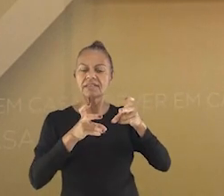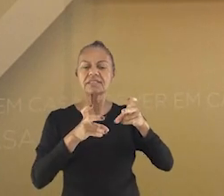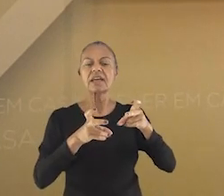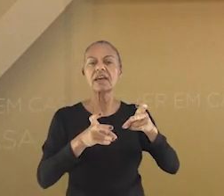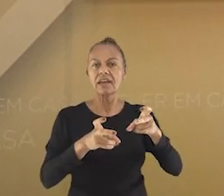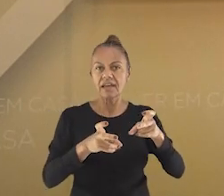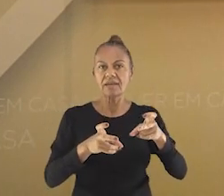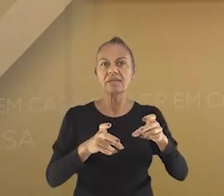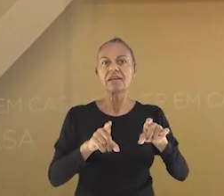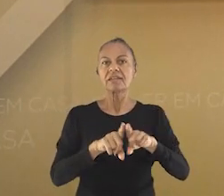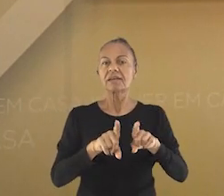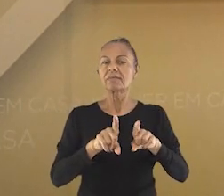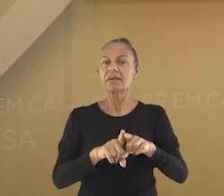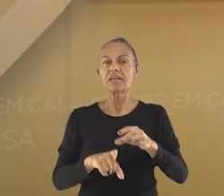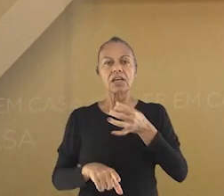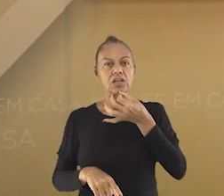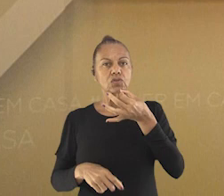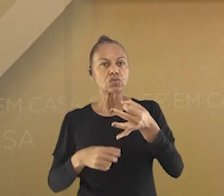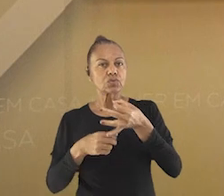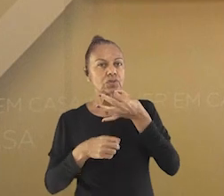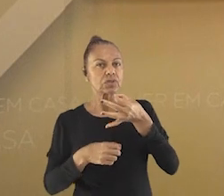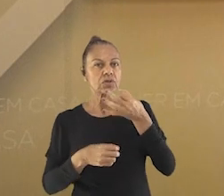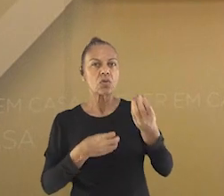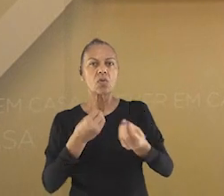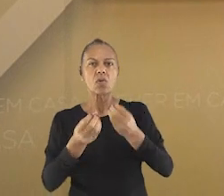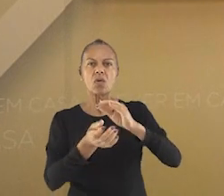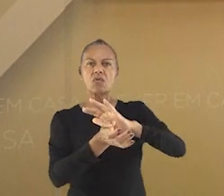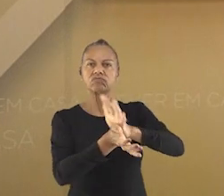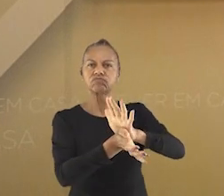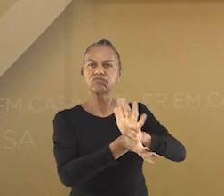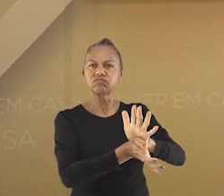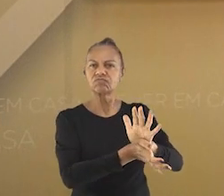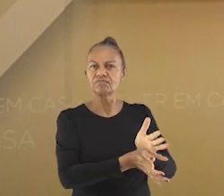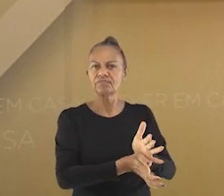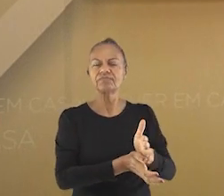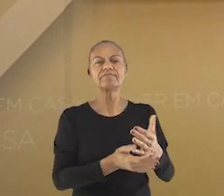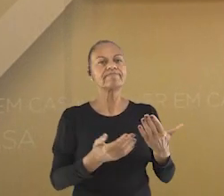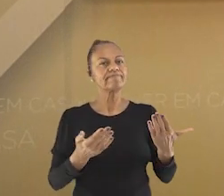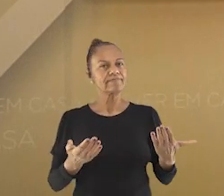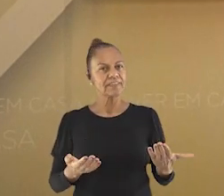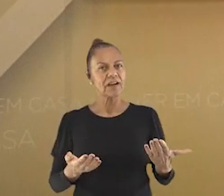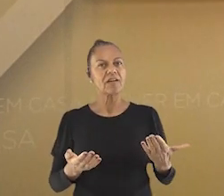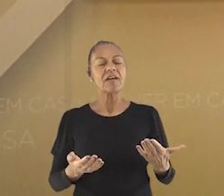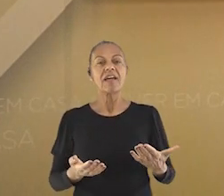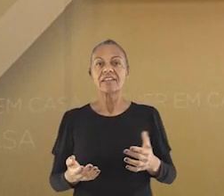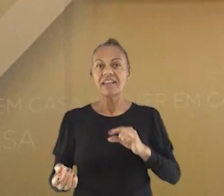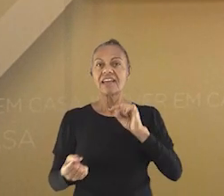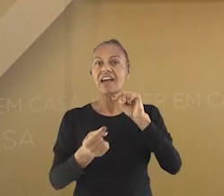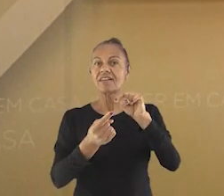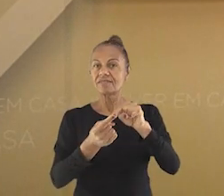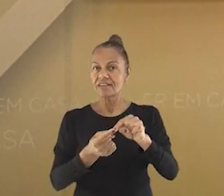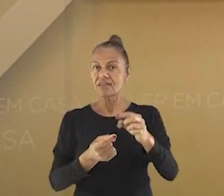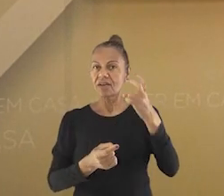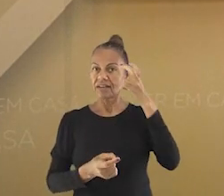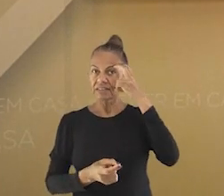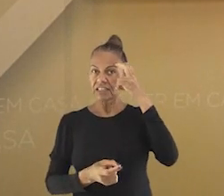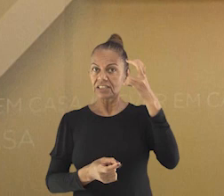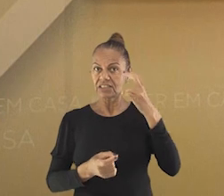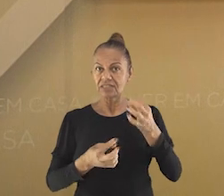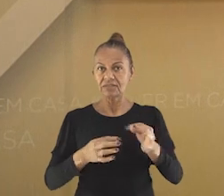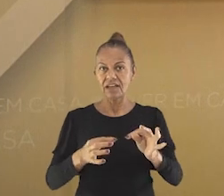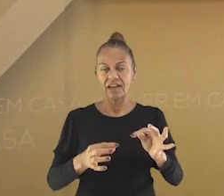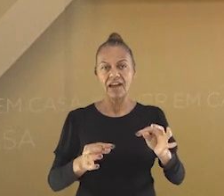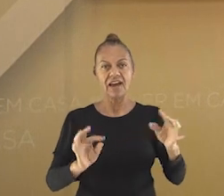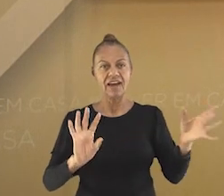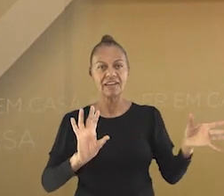lavoura, determinar a área total que atinge e até dar sugestões de como eliminá-la. Isso faz